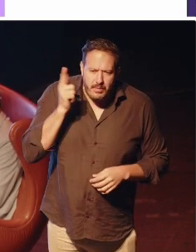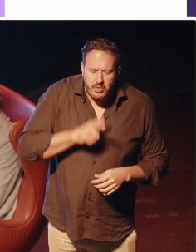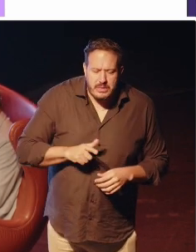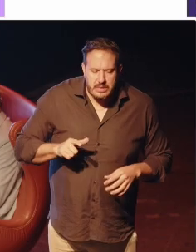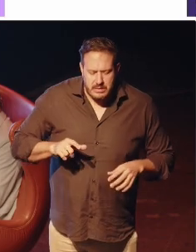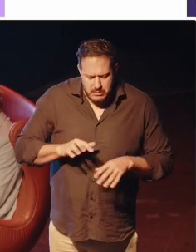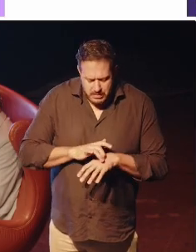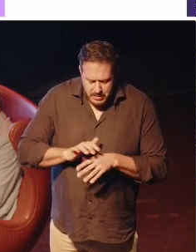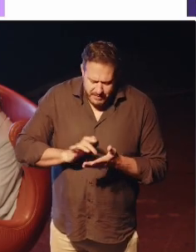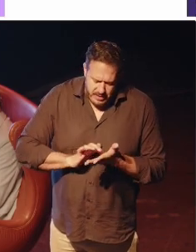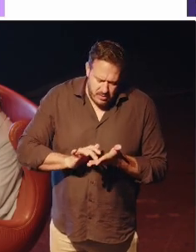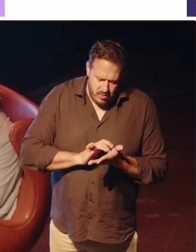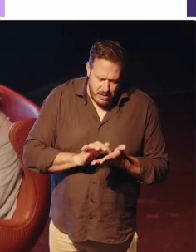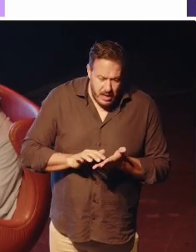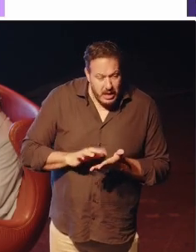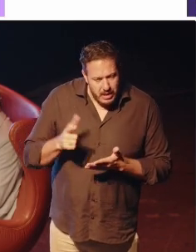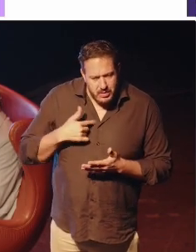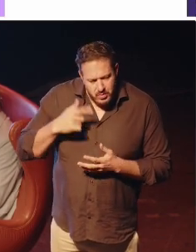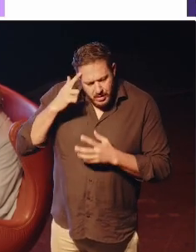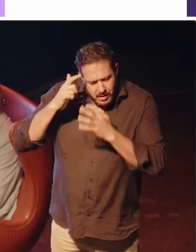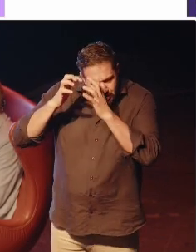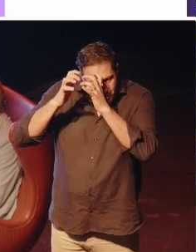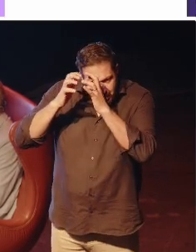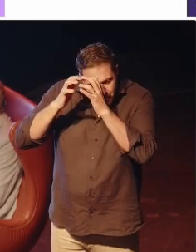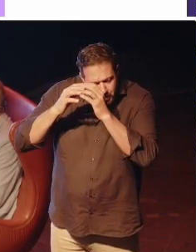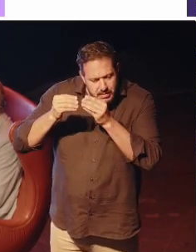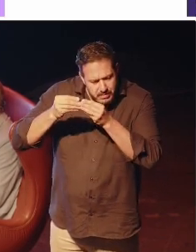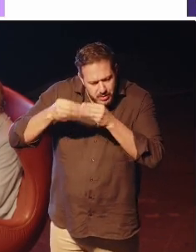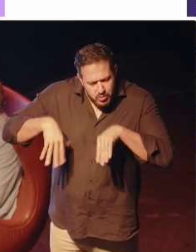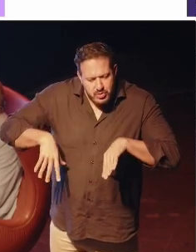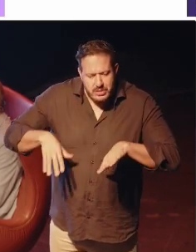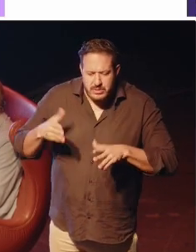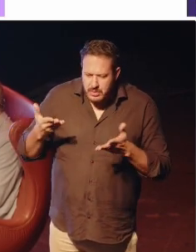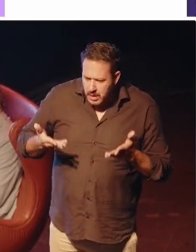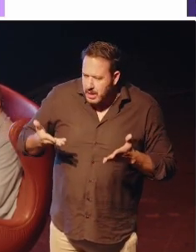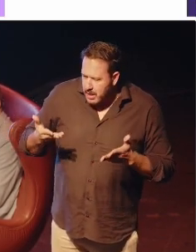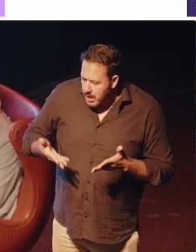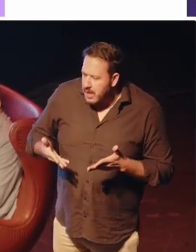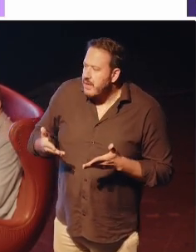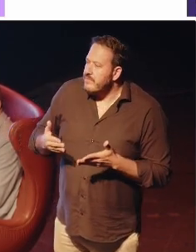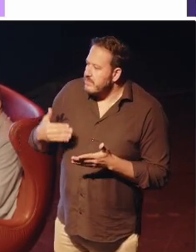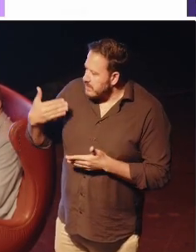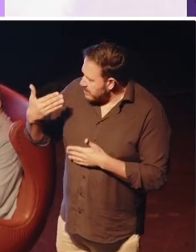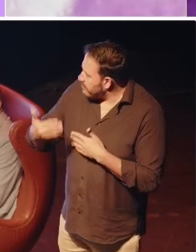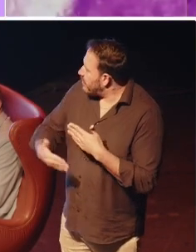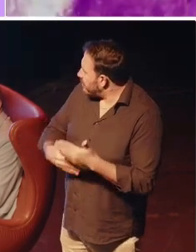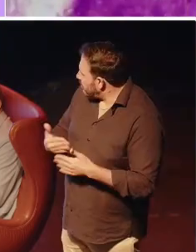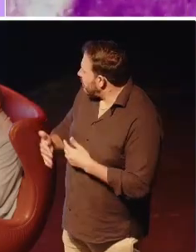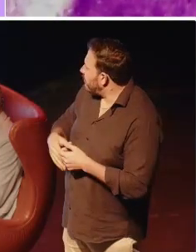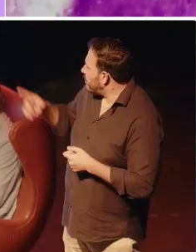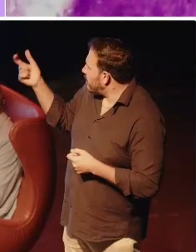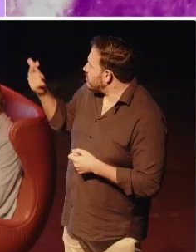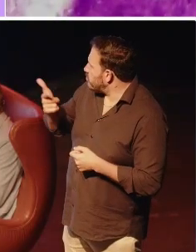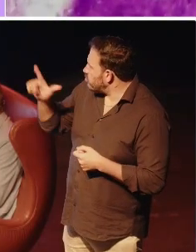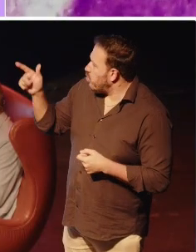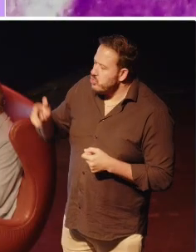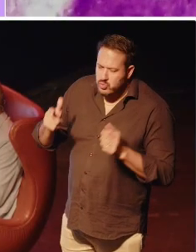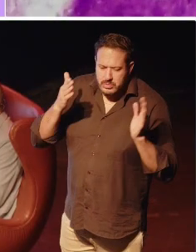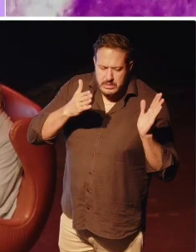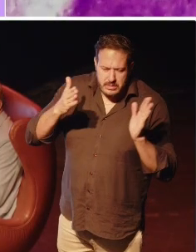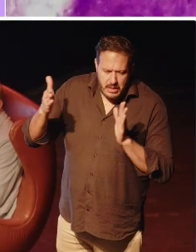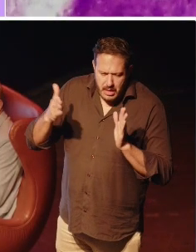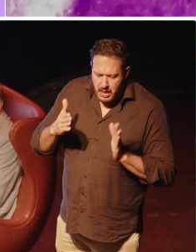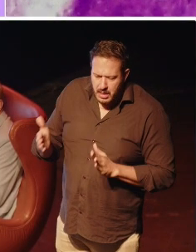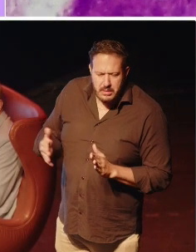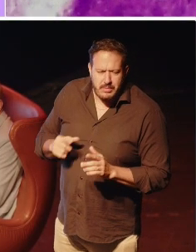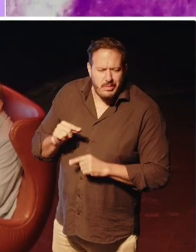isso é um comprometimento cognitivo leve. E aí vai entrando nos vários outros estágios. E